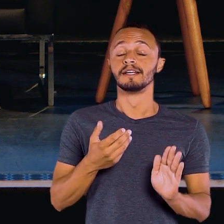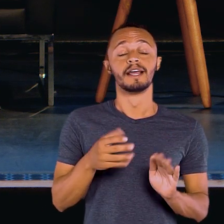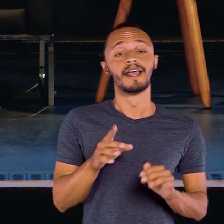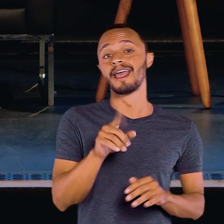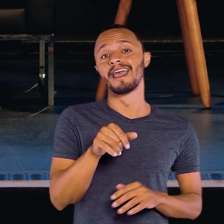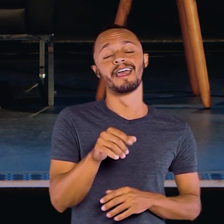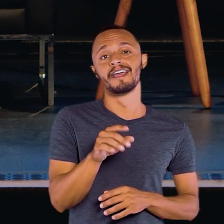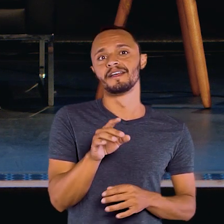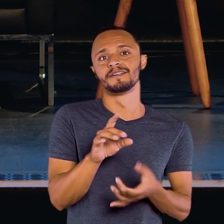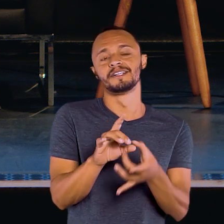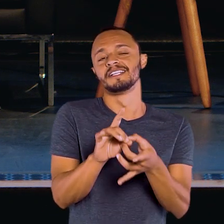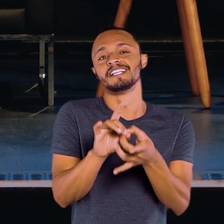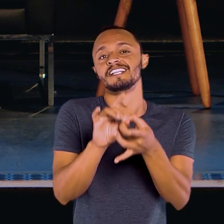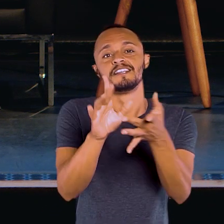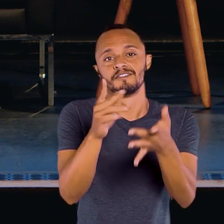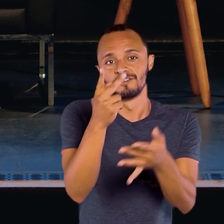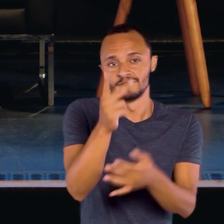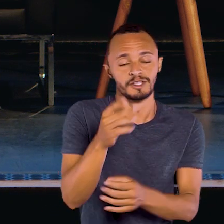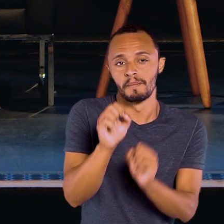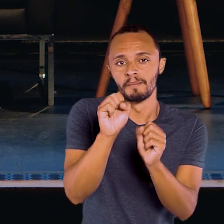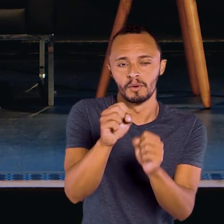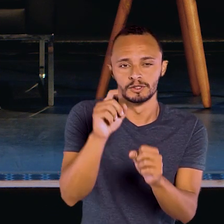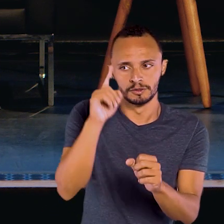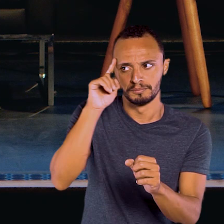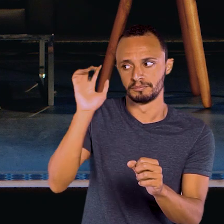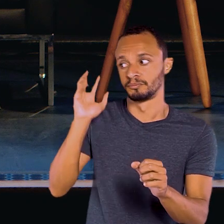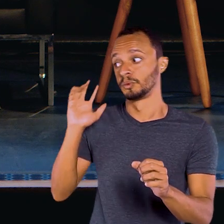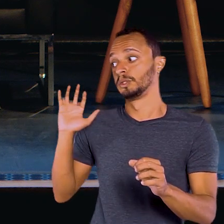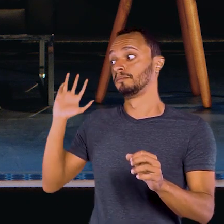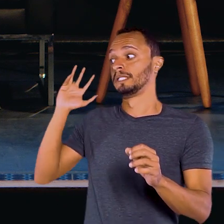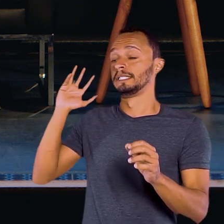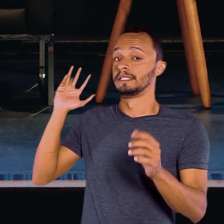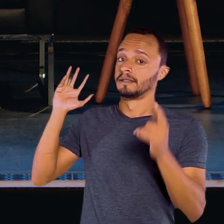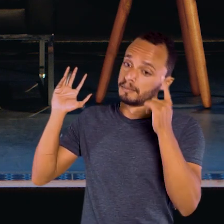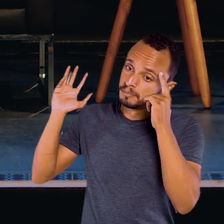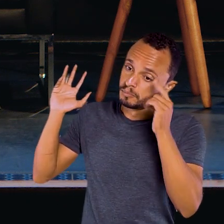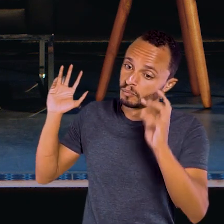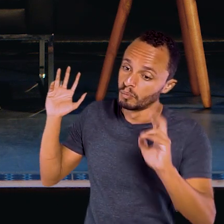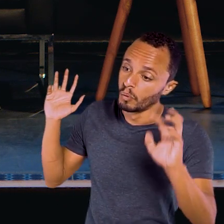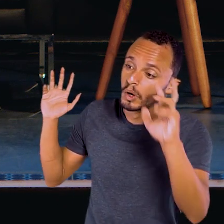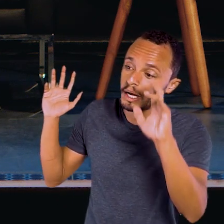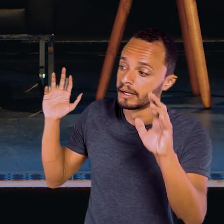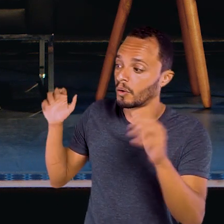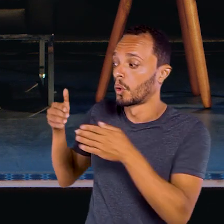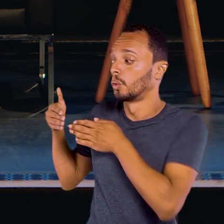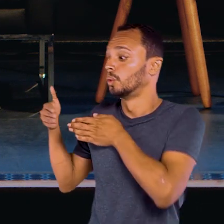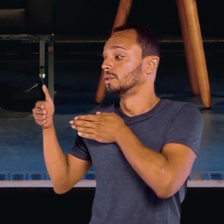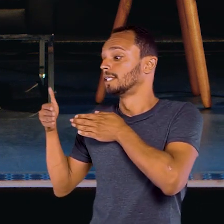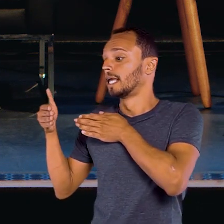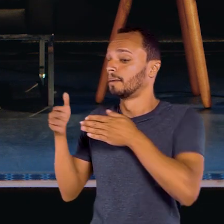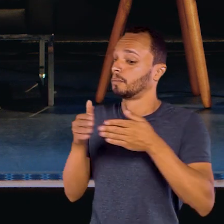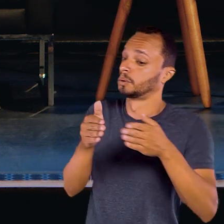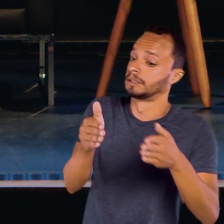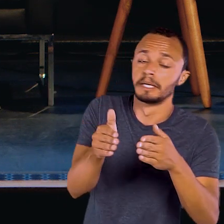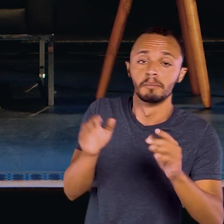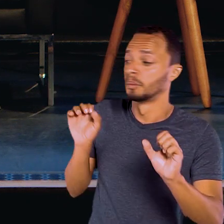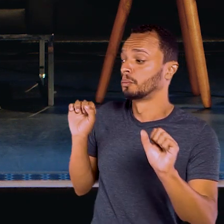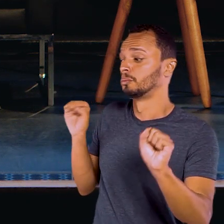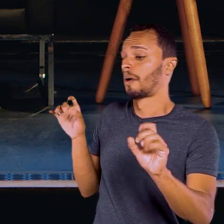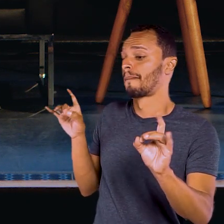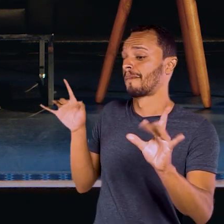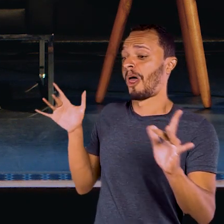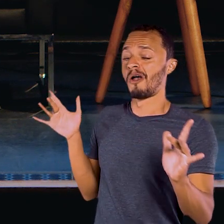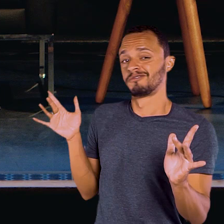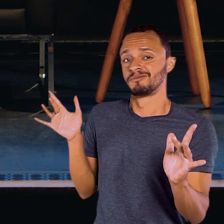do freguês. Eu fico muito feliz por isso. Eu acho que isso não tem prêmio maior do